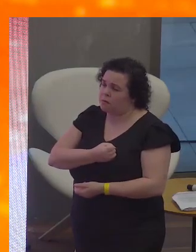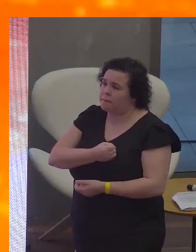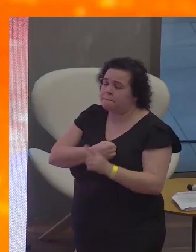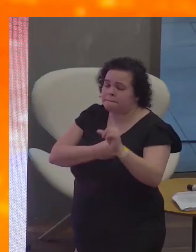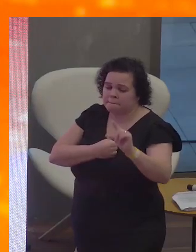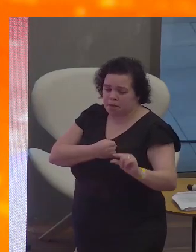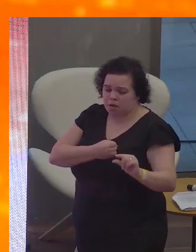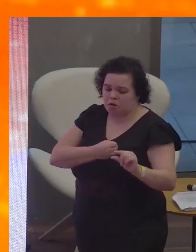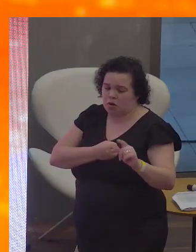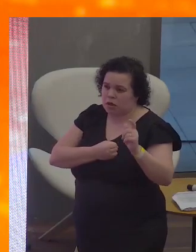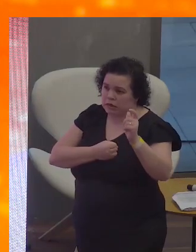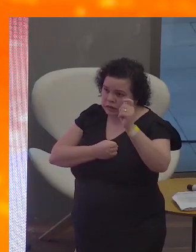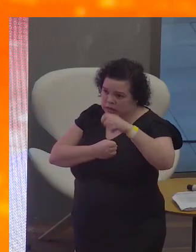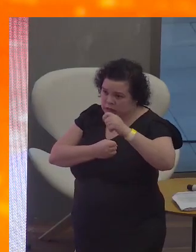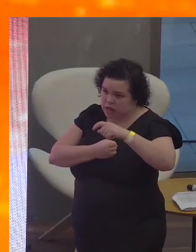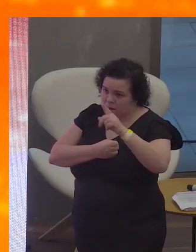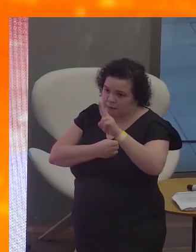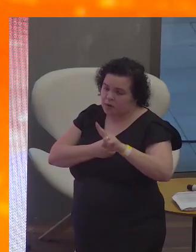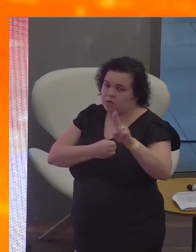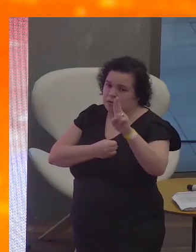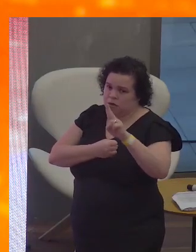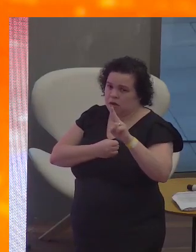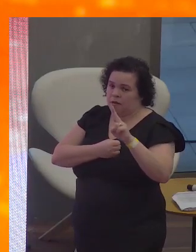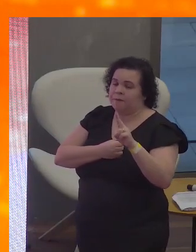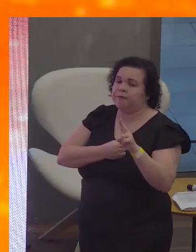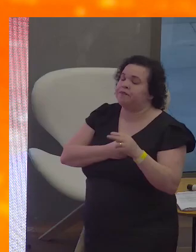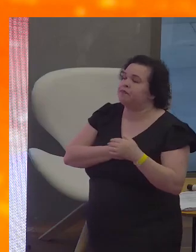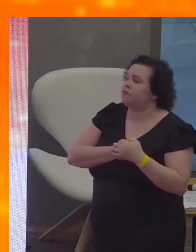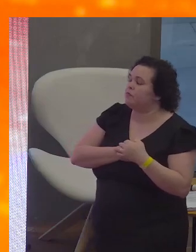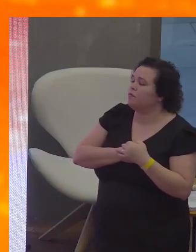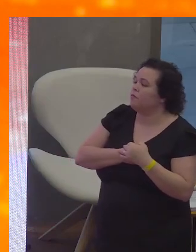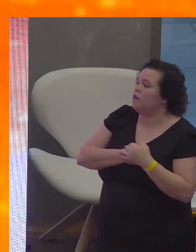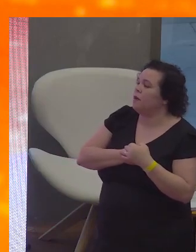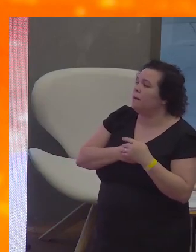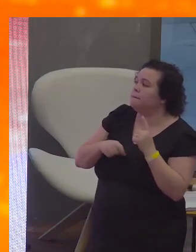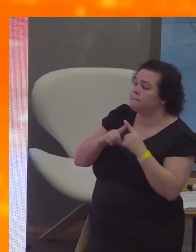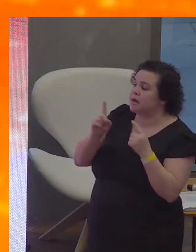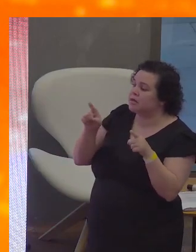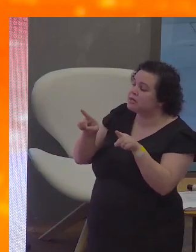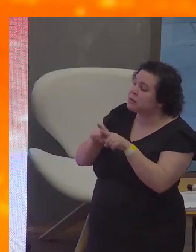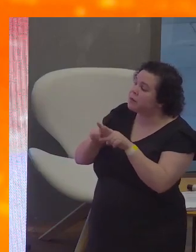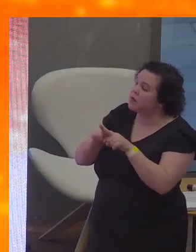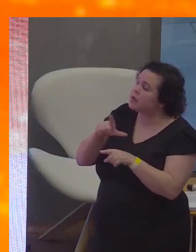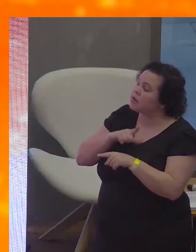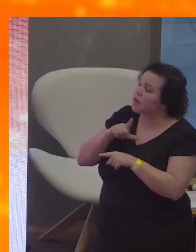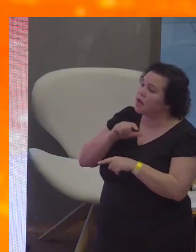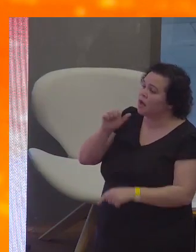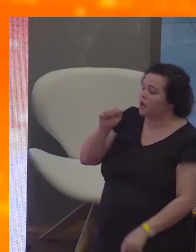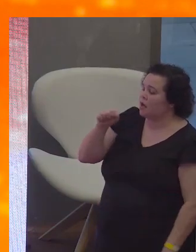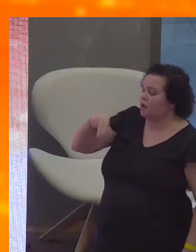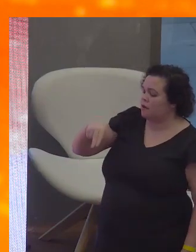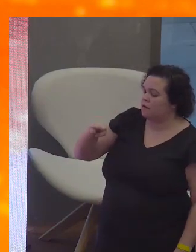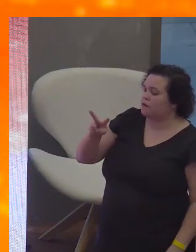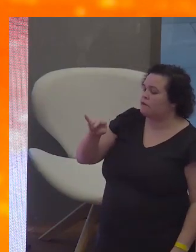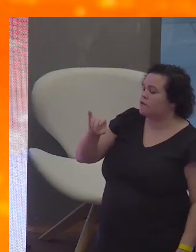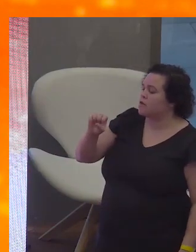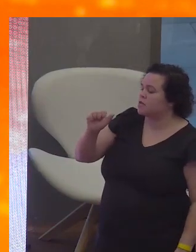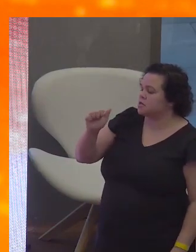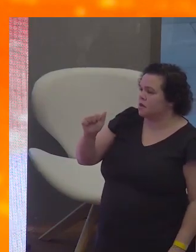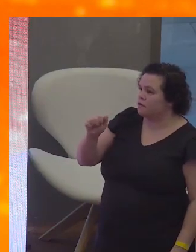de possibilidades de fitoativos dentro de suplementos alimentares, como aqui a gente tem, a Anvisa ela determina